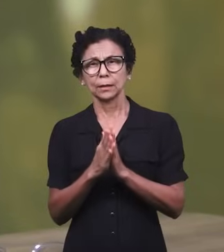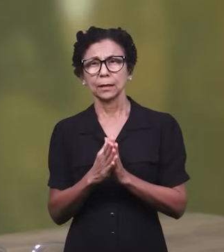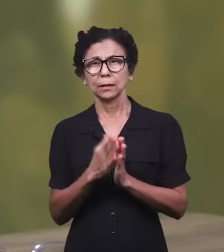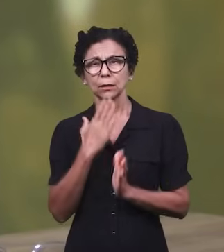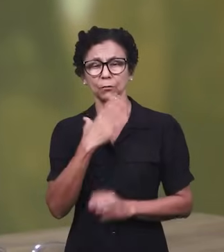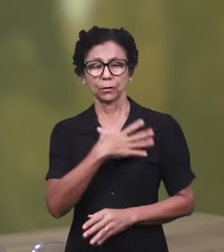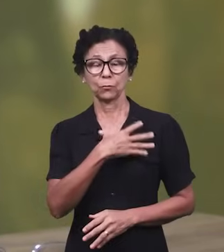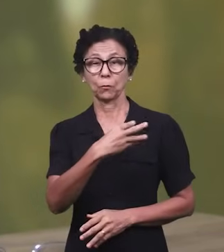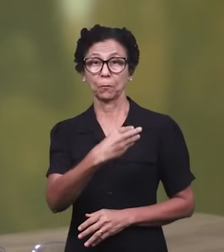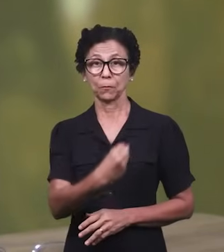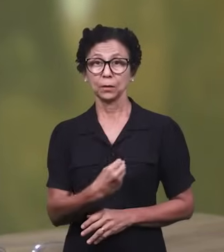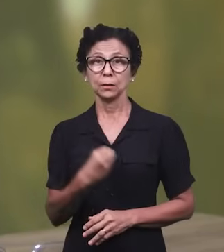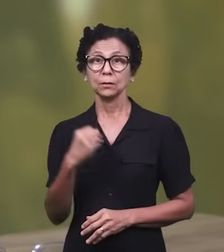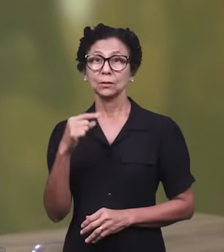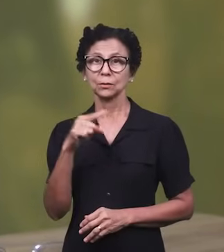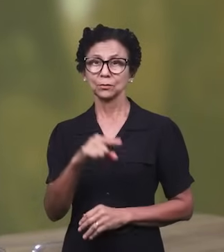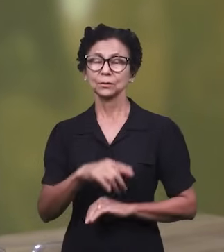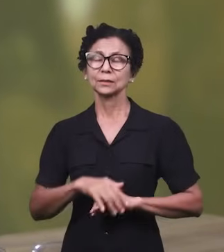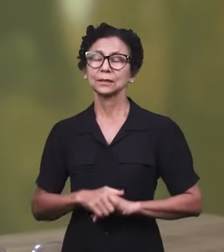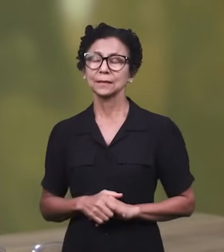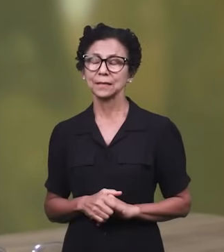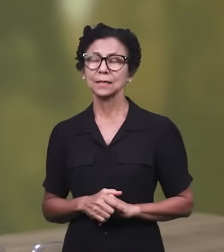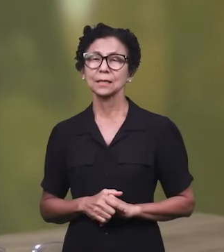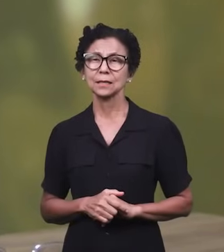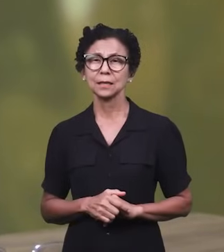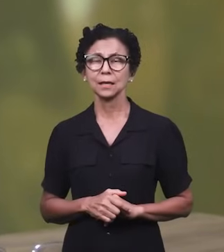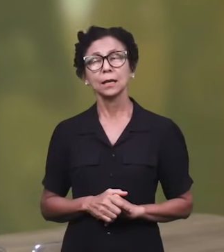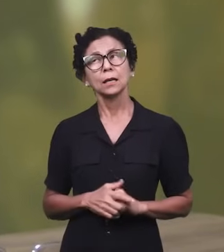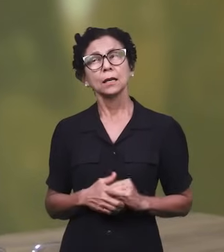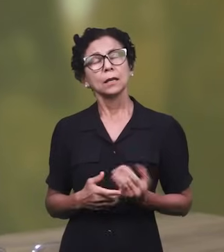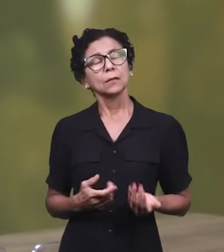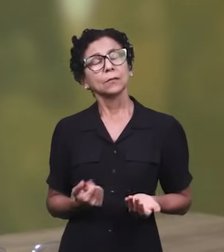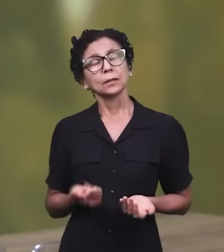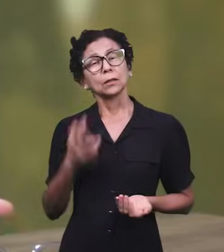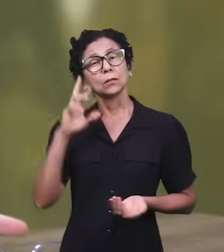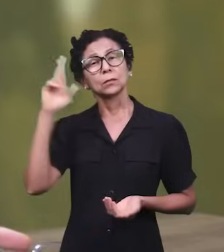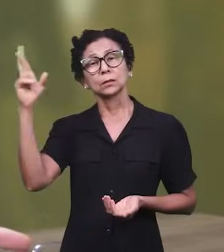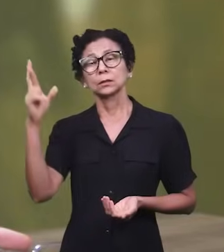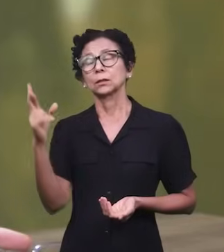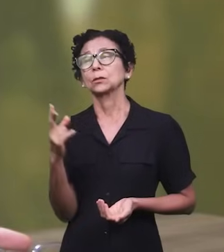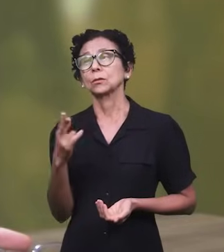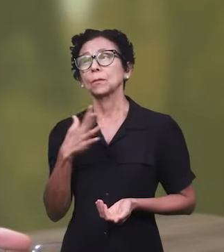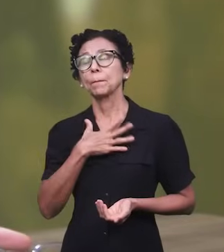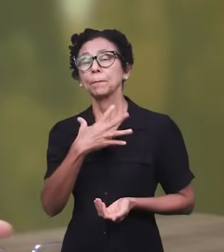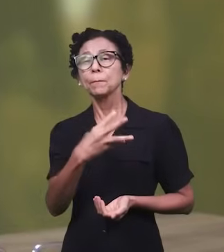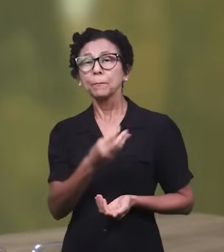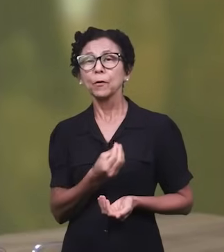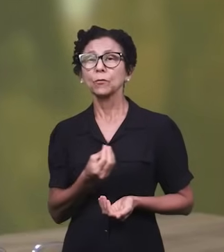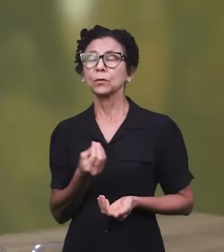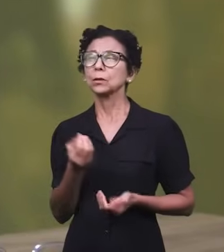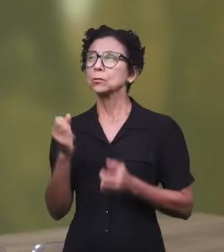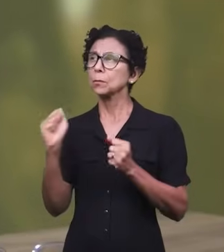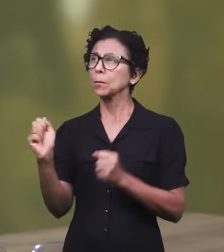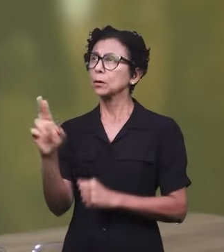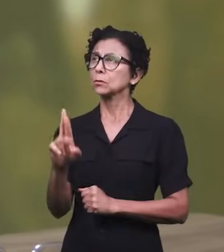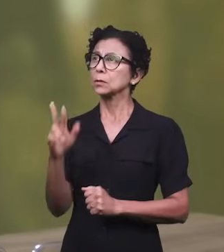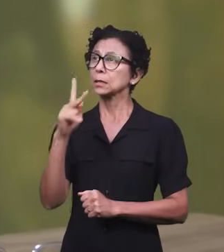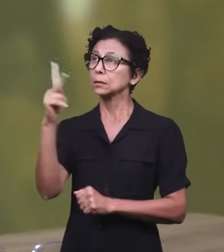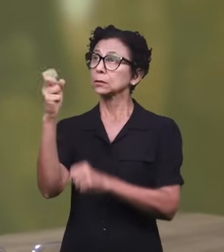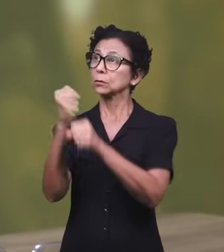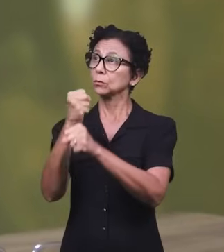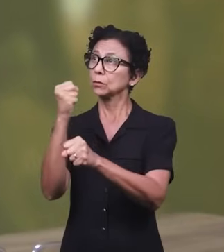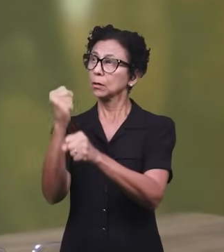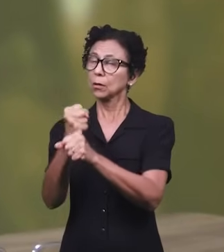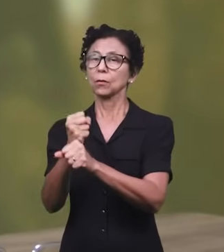projeto do seu filho, porque aí o Senhor passa a ter interesse. Porque antes ela pediu um filho só para ela. Agora, ela, quando ela inclui